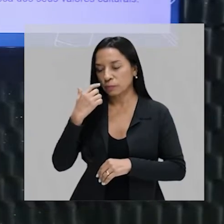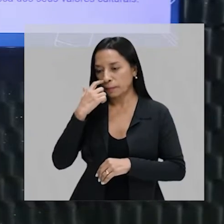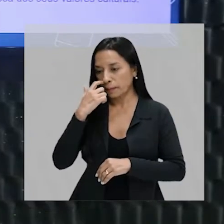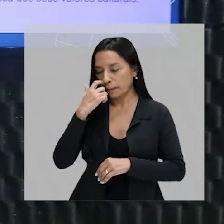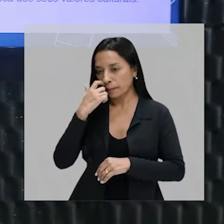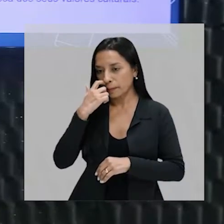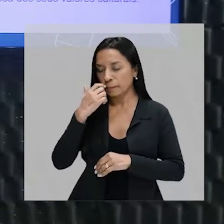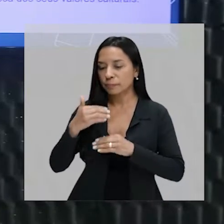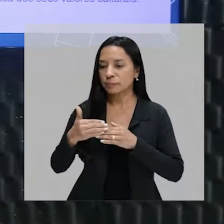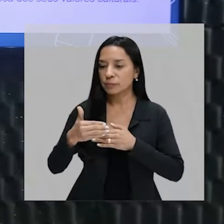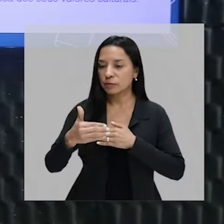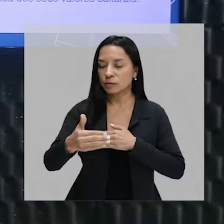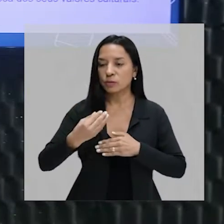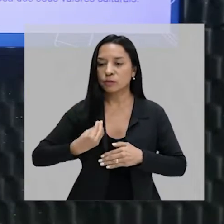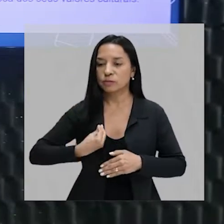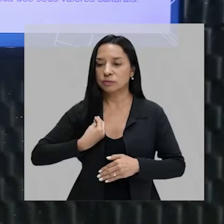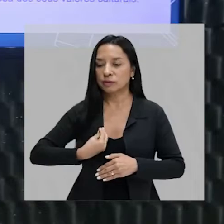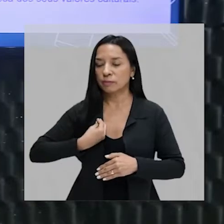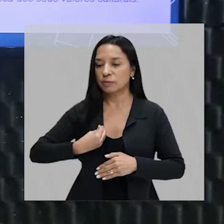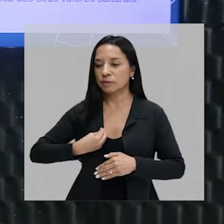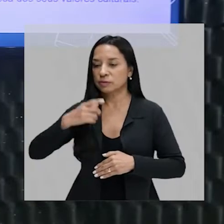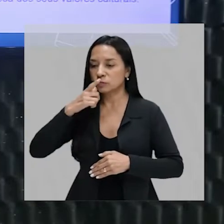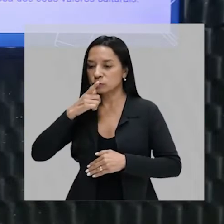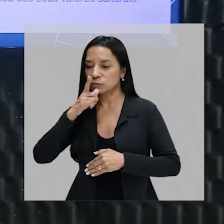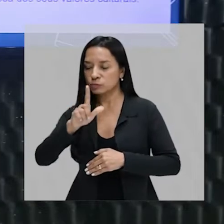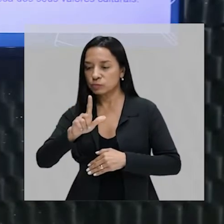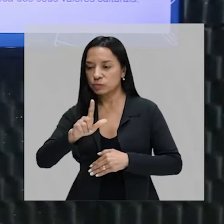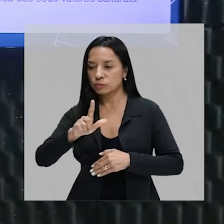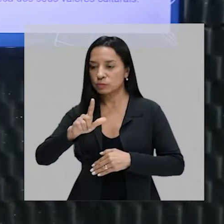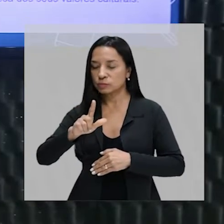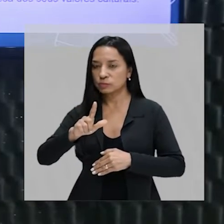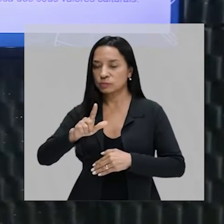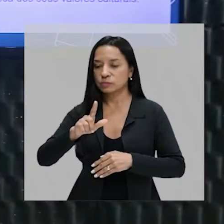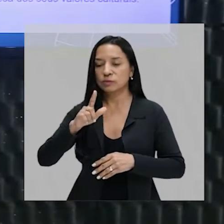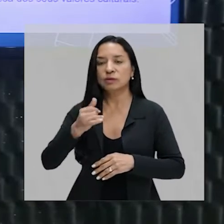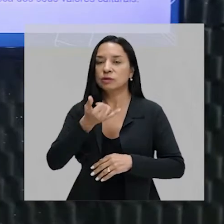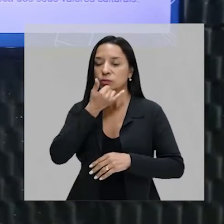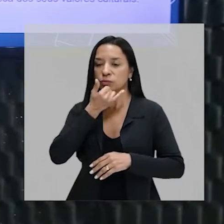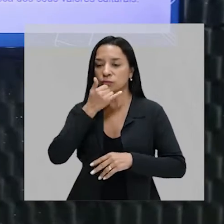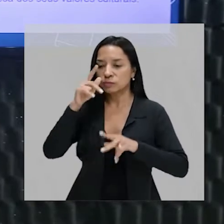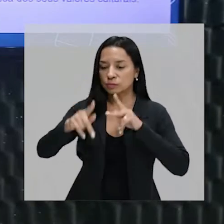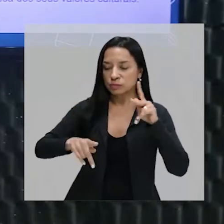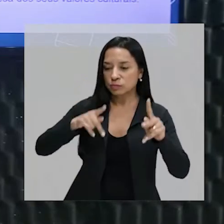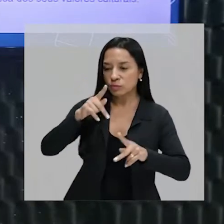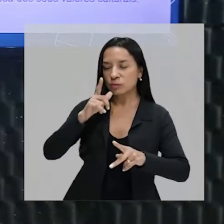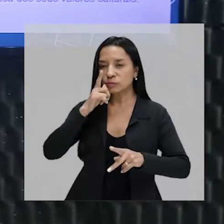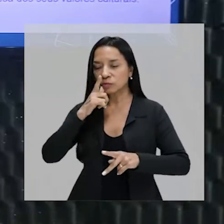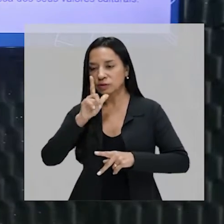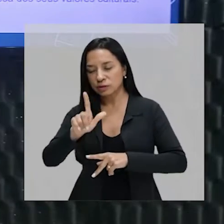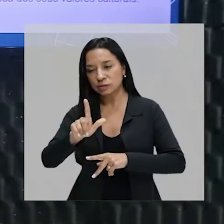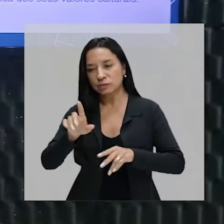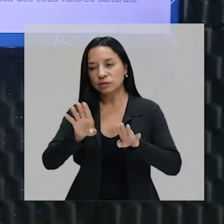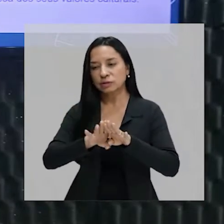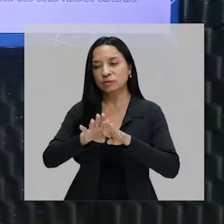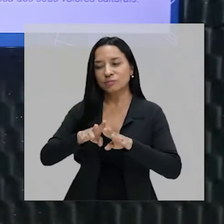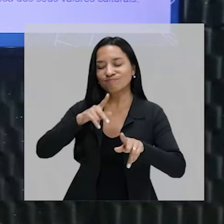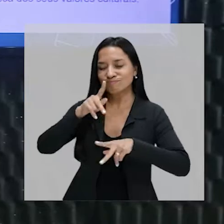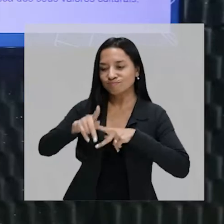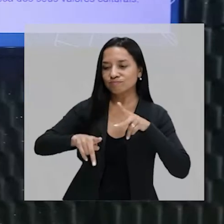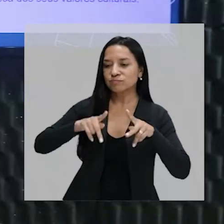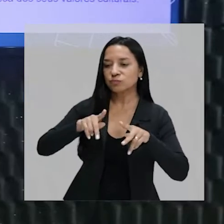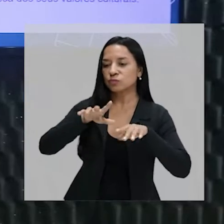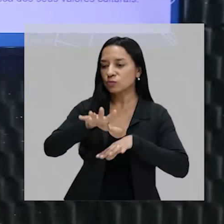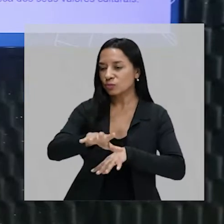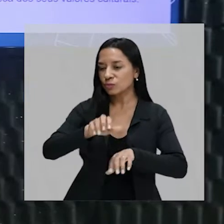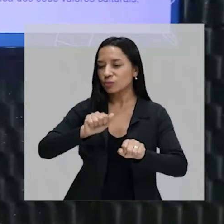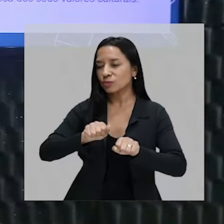da presença dos conquistadores dos colonizadores e até mesmo de outros